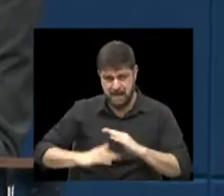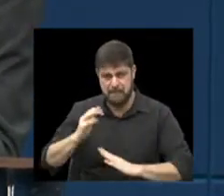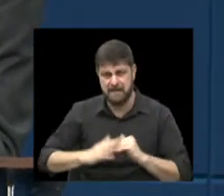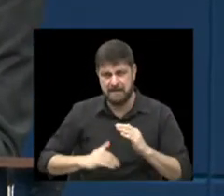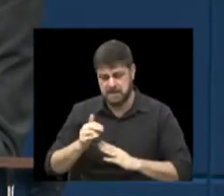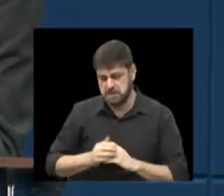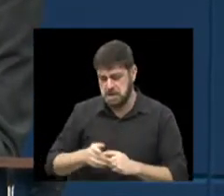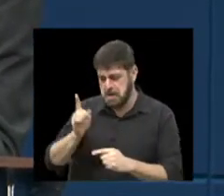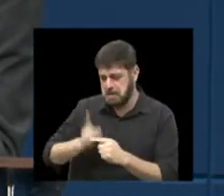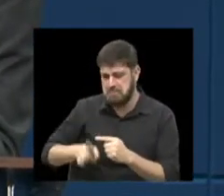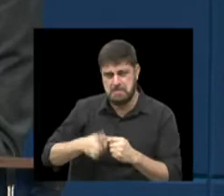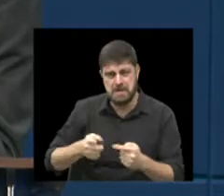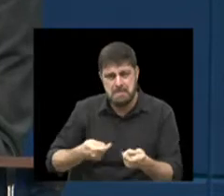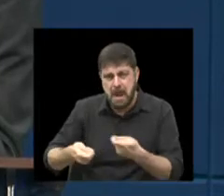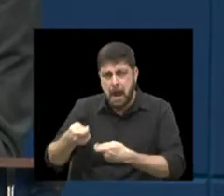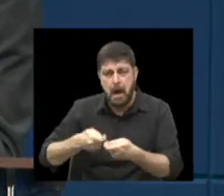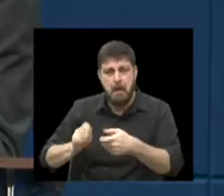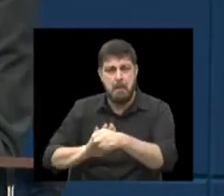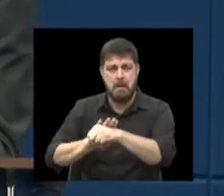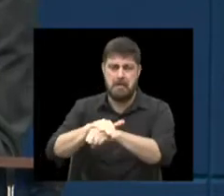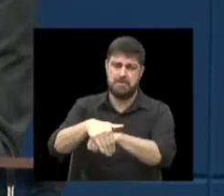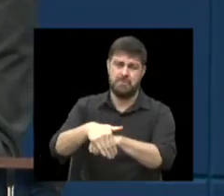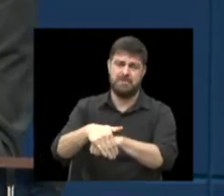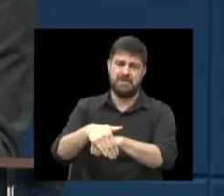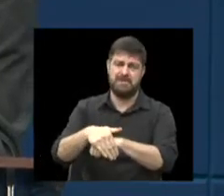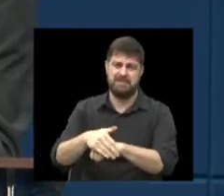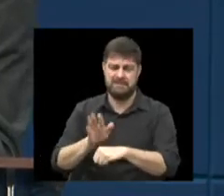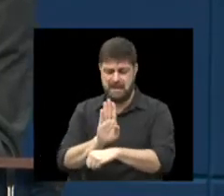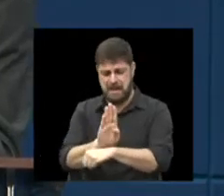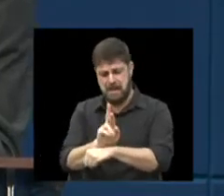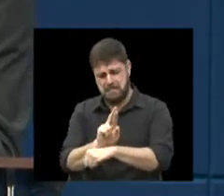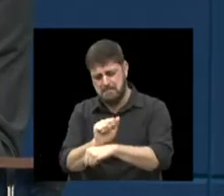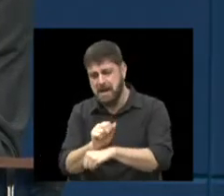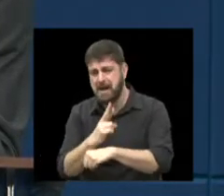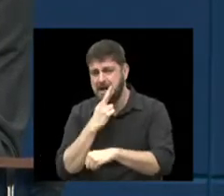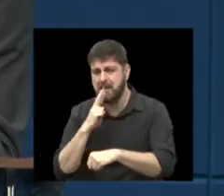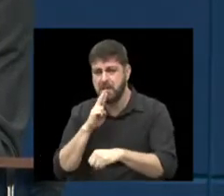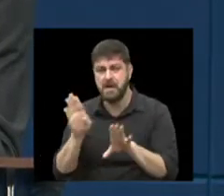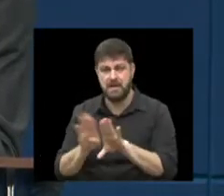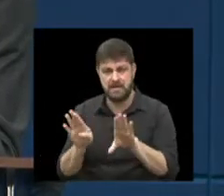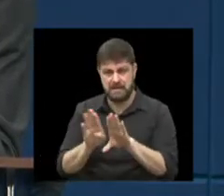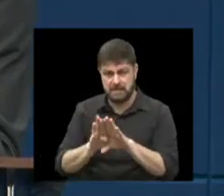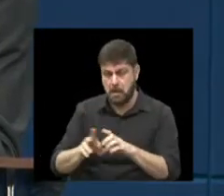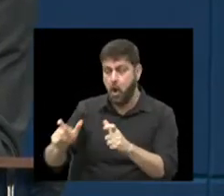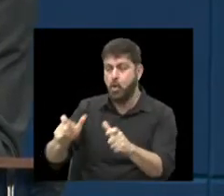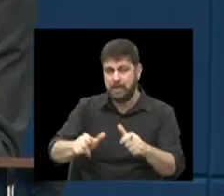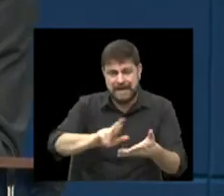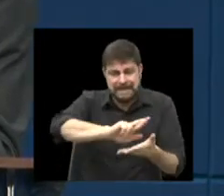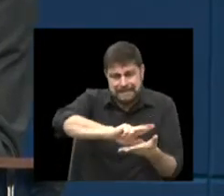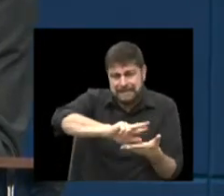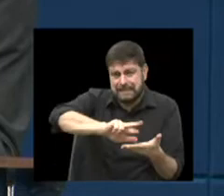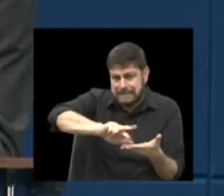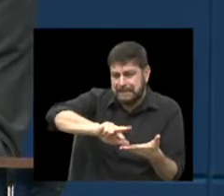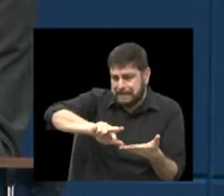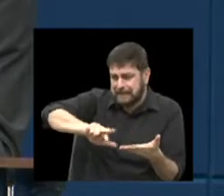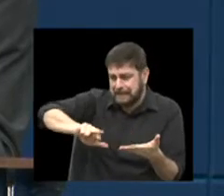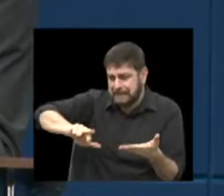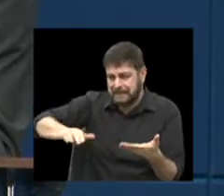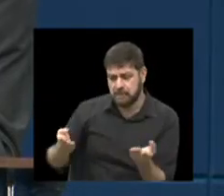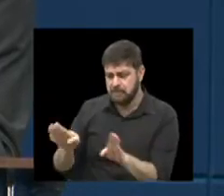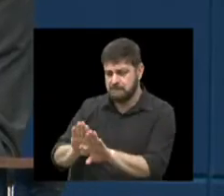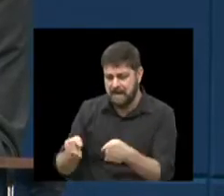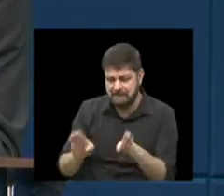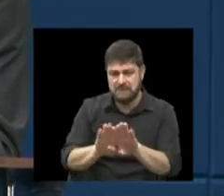a atividade econômica no período noturno de bares, restaurantes, mas também de outros estabelecimentos comerciais, de uma